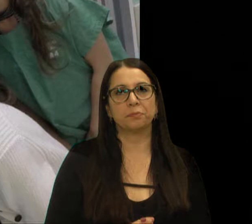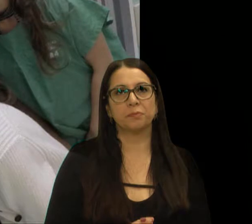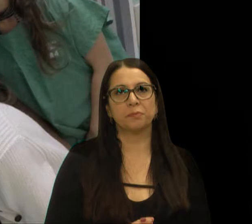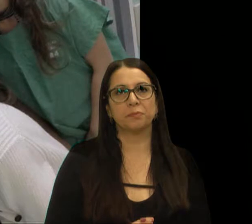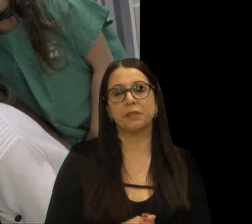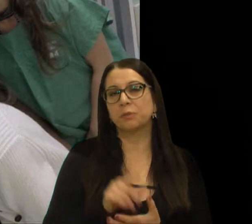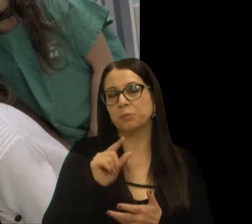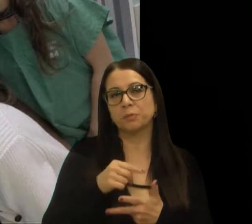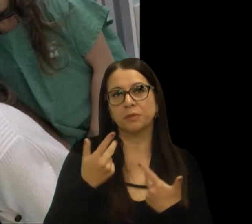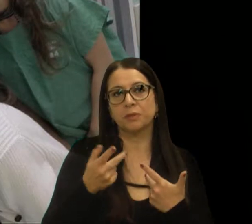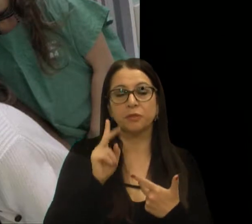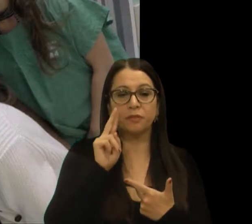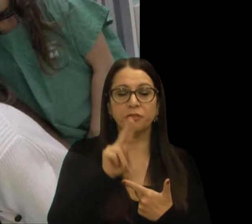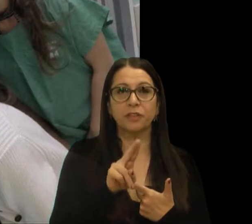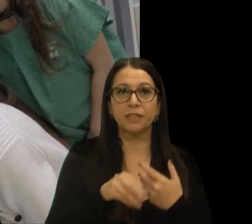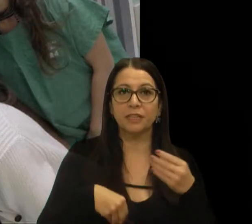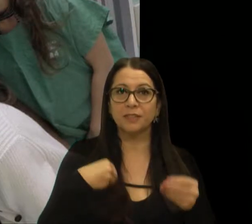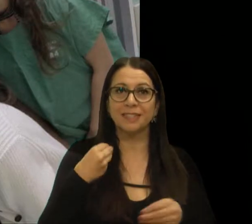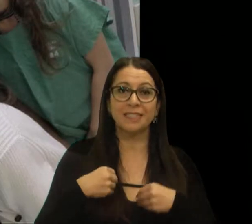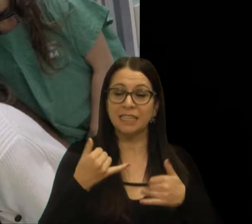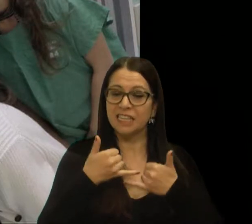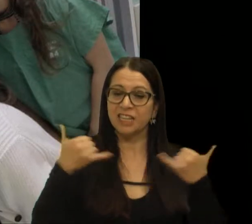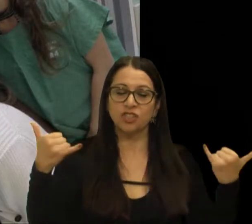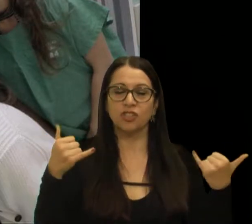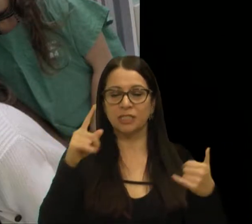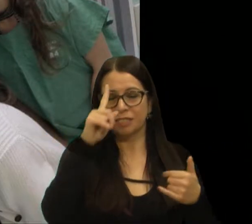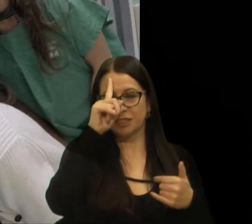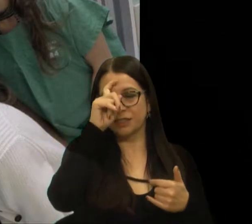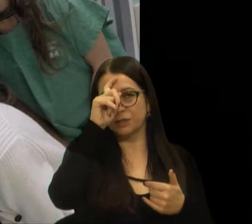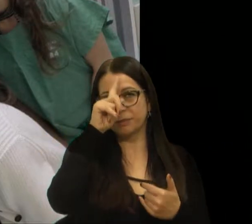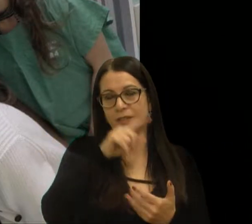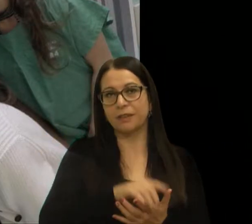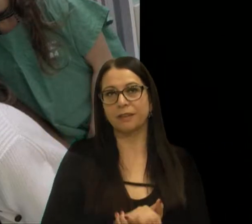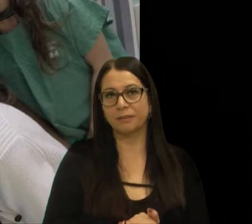remota, e cada vez que eu piso lá eu sinto essa energia que tem naquele hospital.